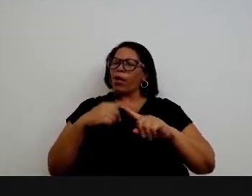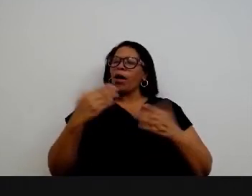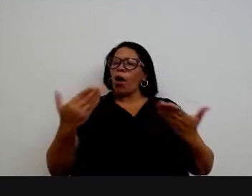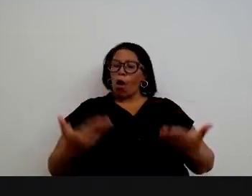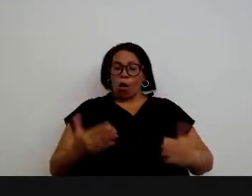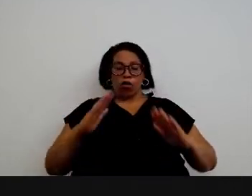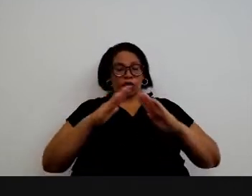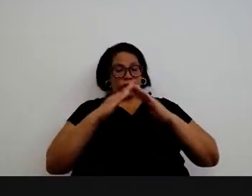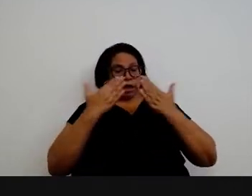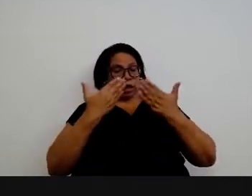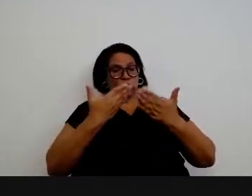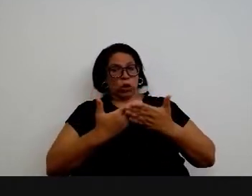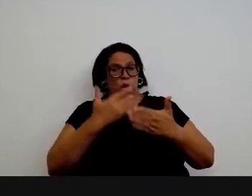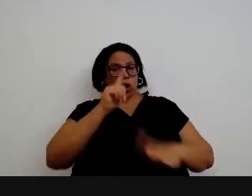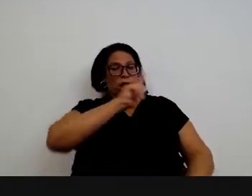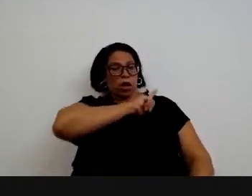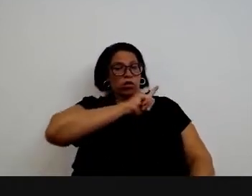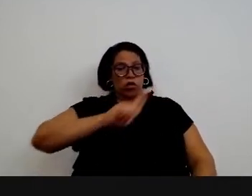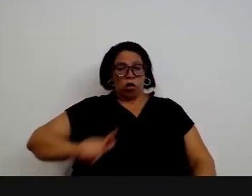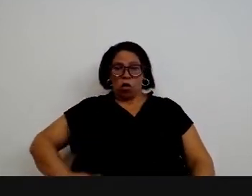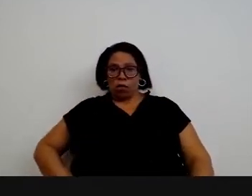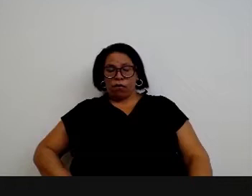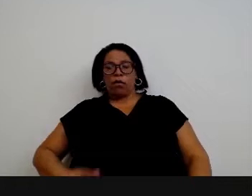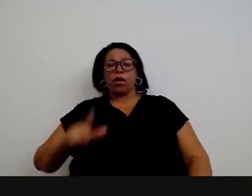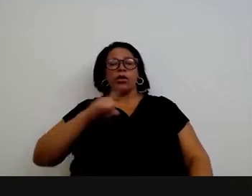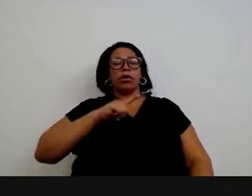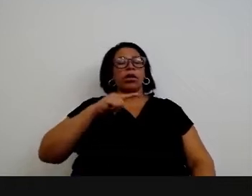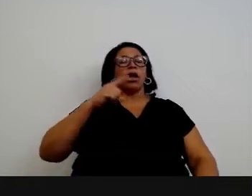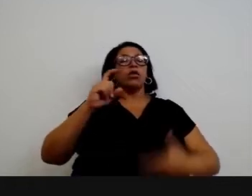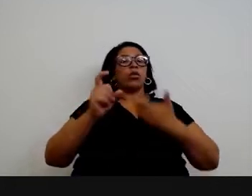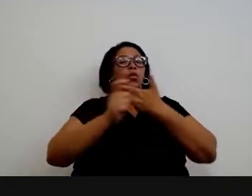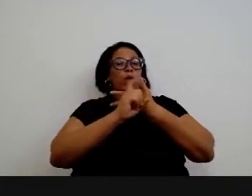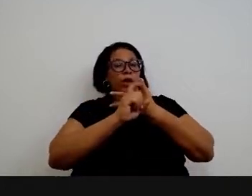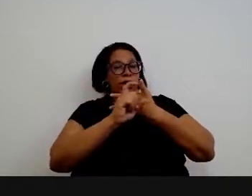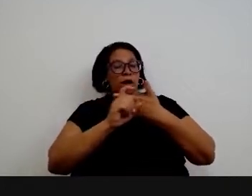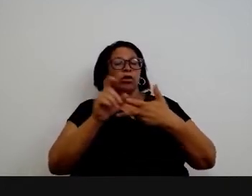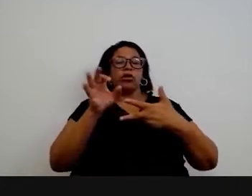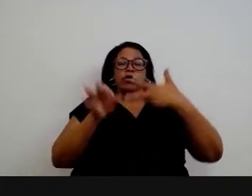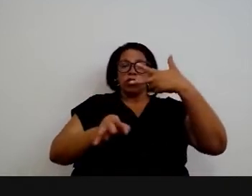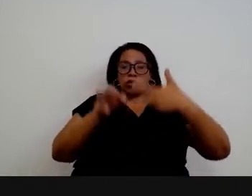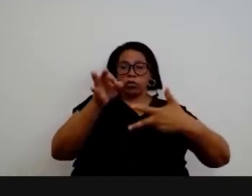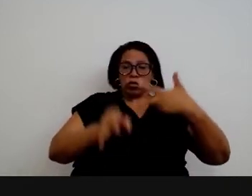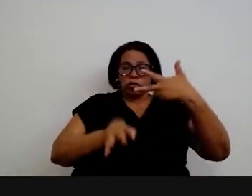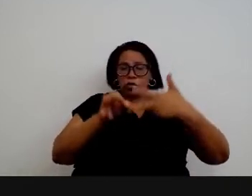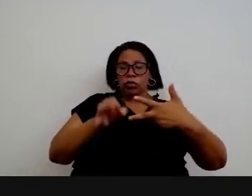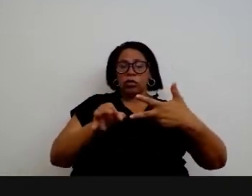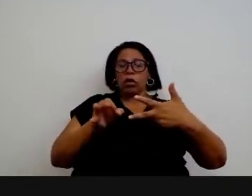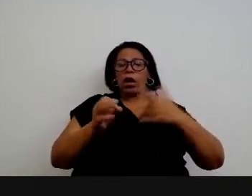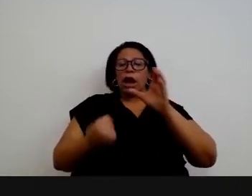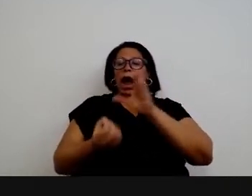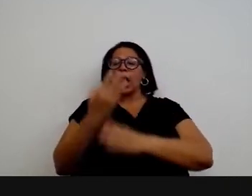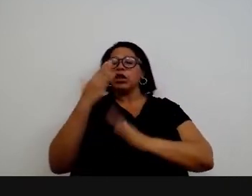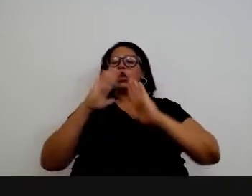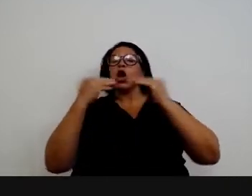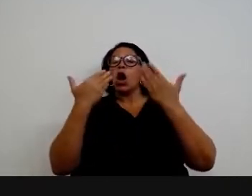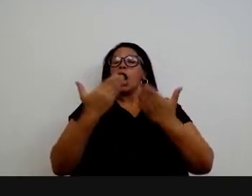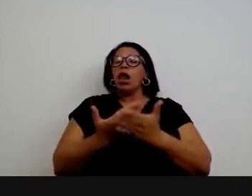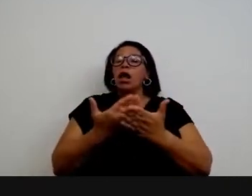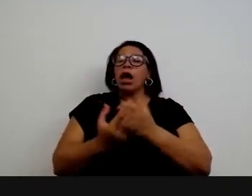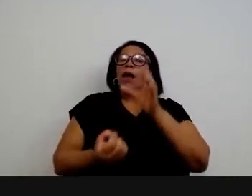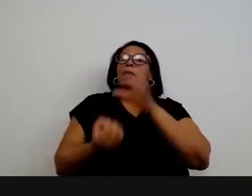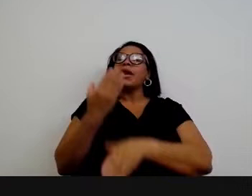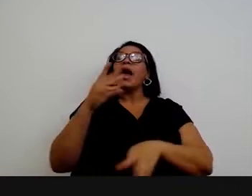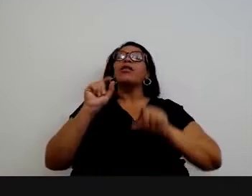Legislativo, assim como escolas de governo dentro da lógica do Poder Executivo e escolas do Judiciário, nasceram para o